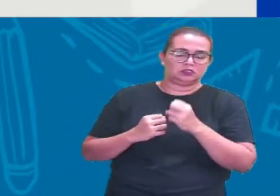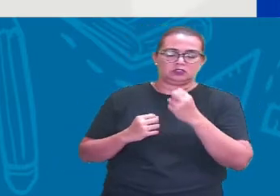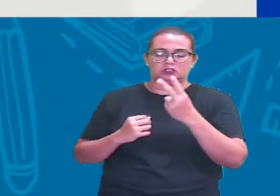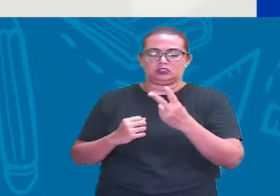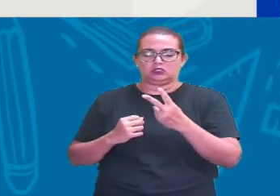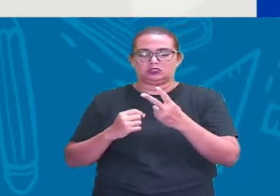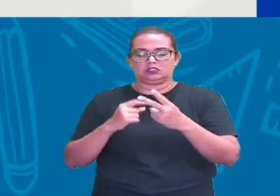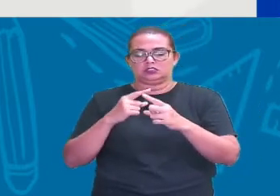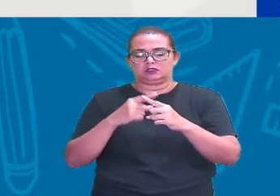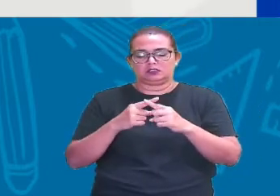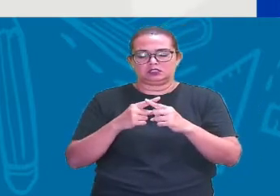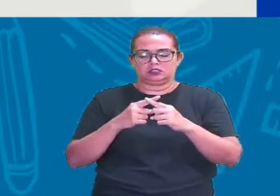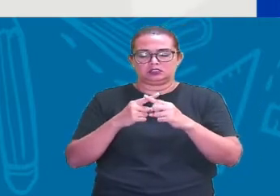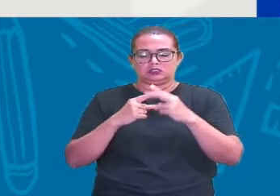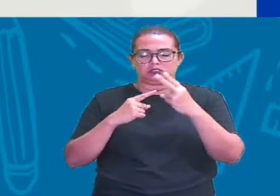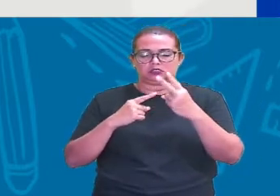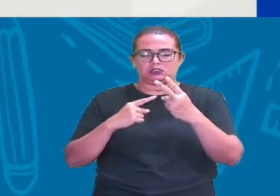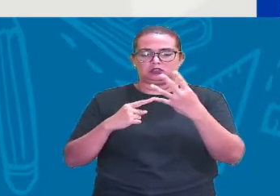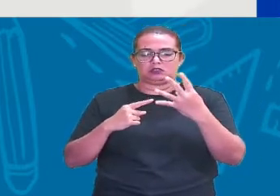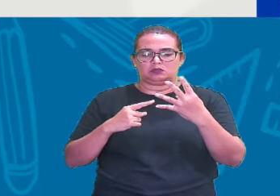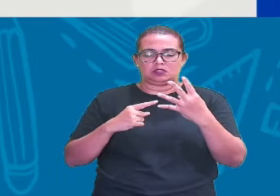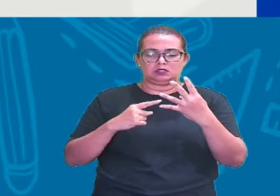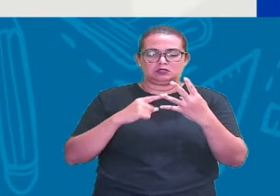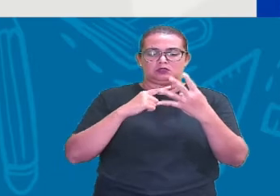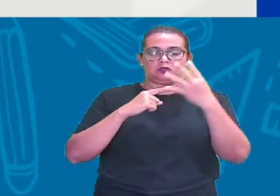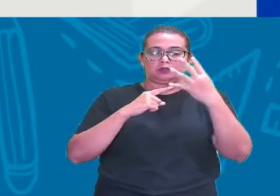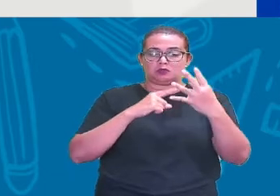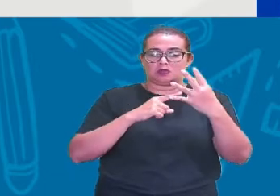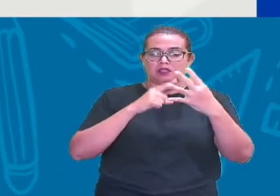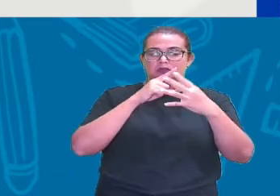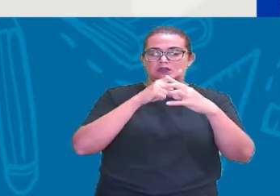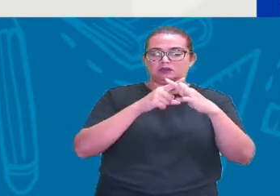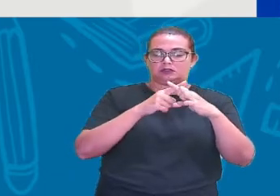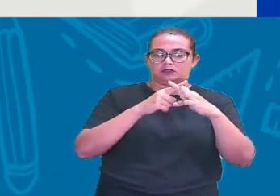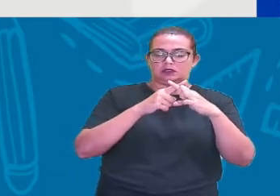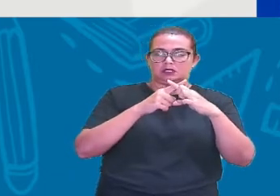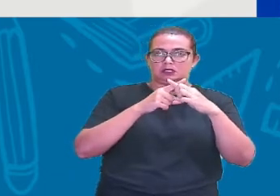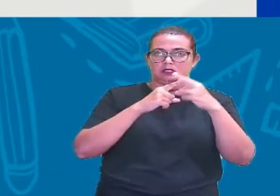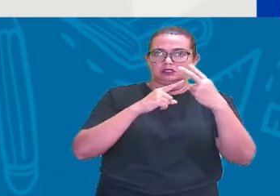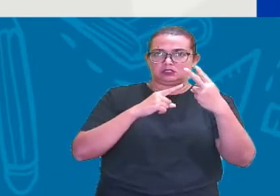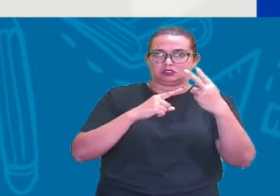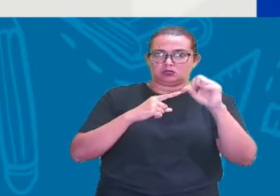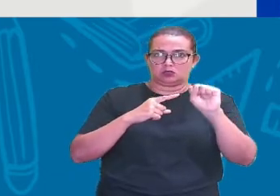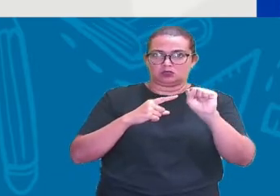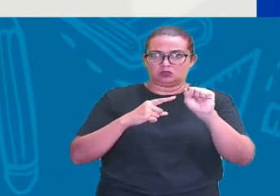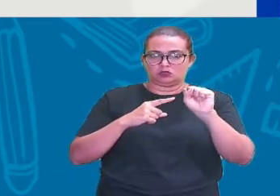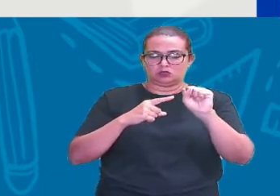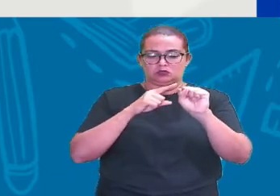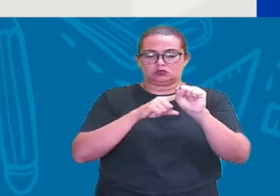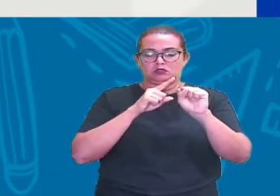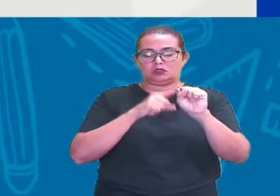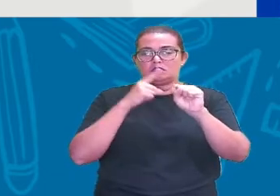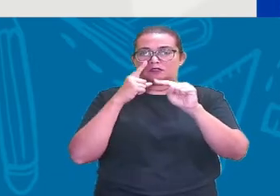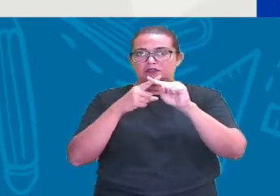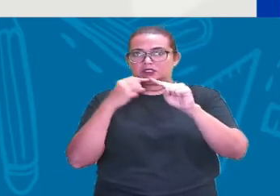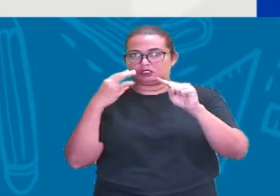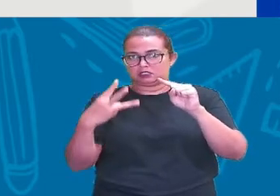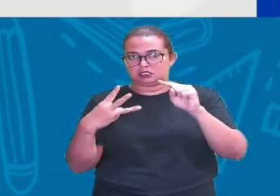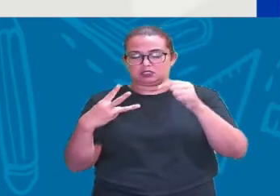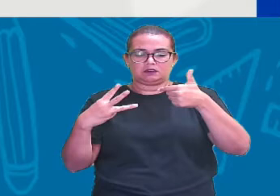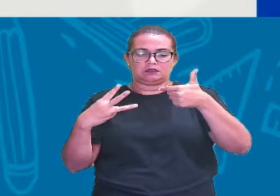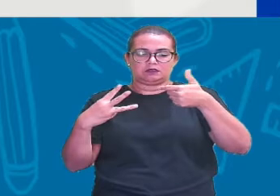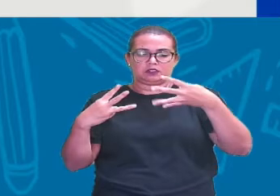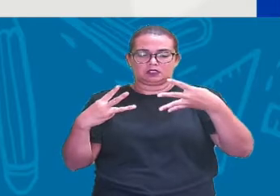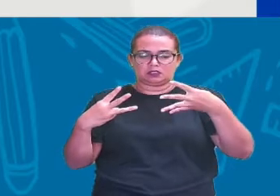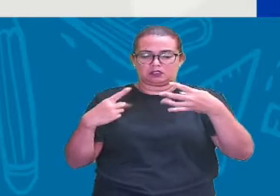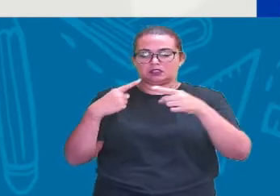2, 4. 4 vezes 2, 8. 8 vezes 3, 24.